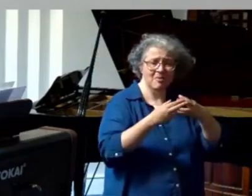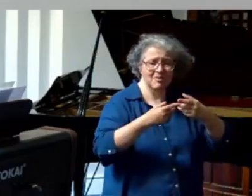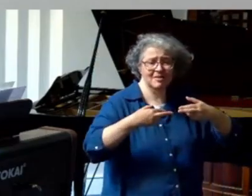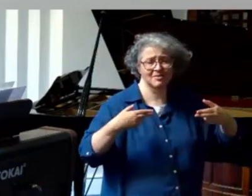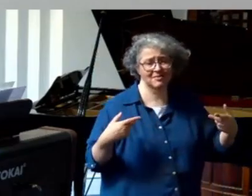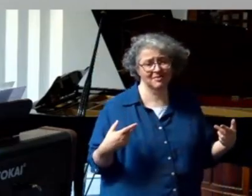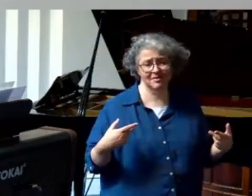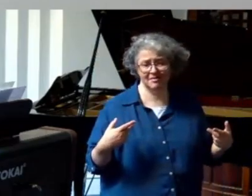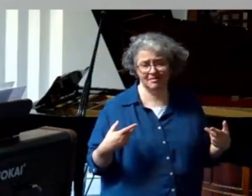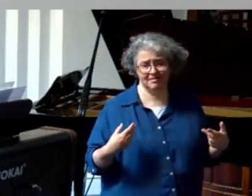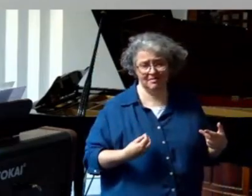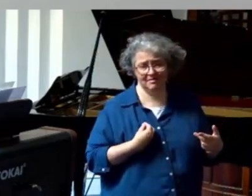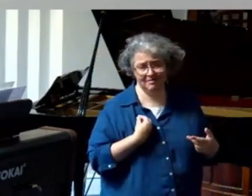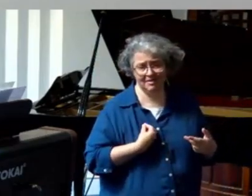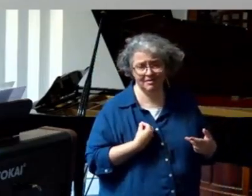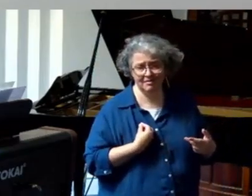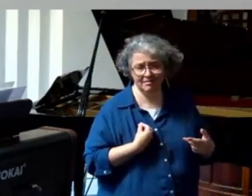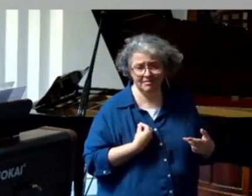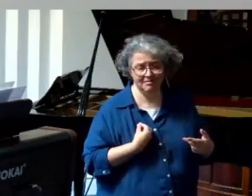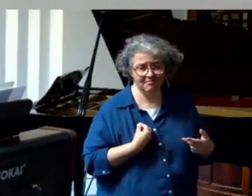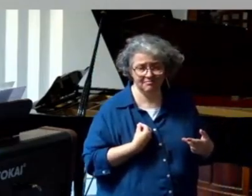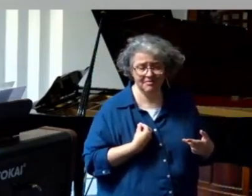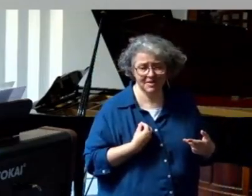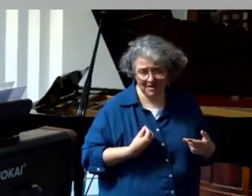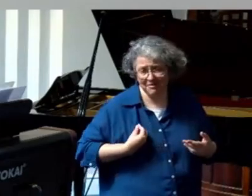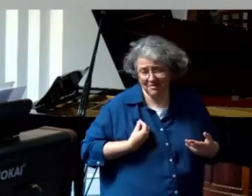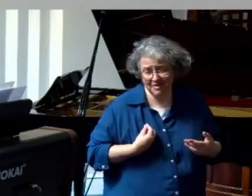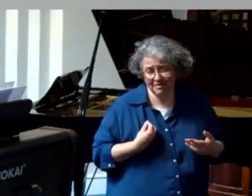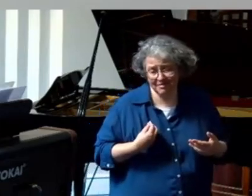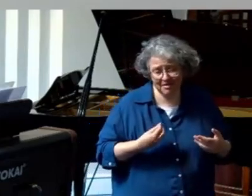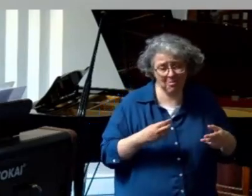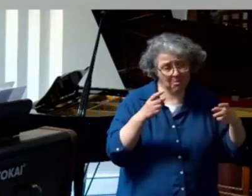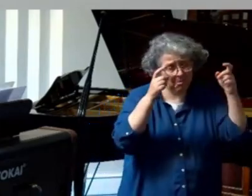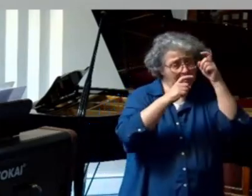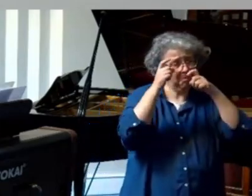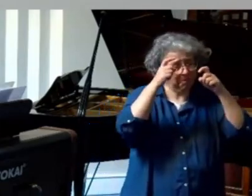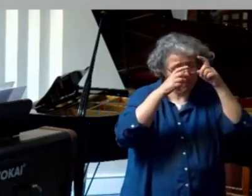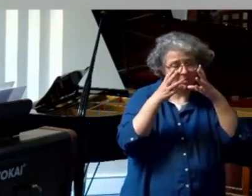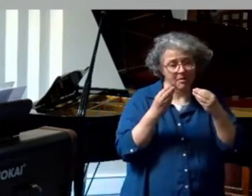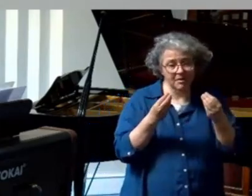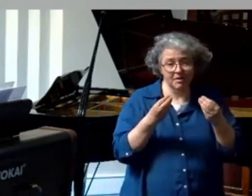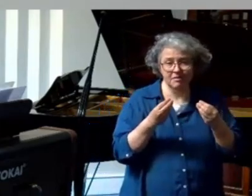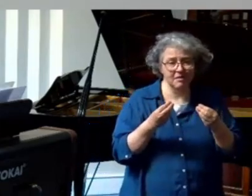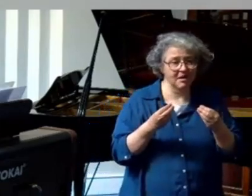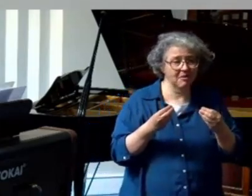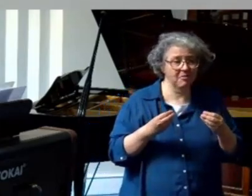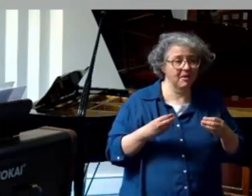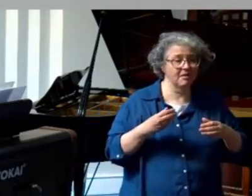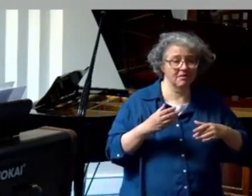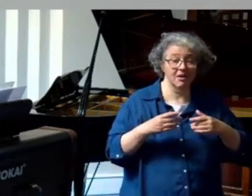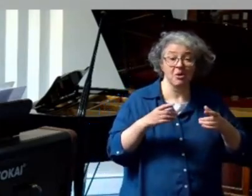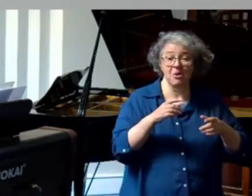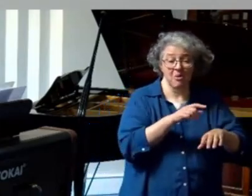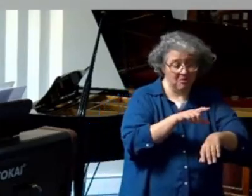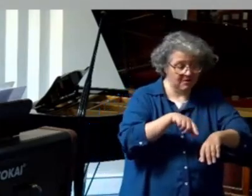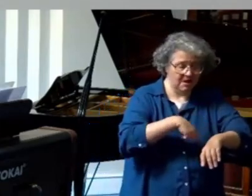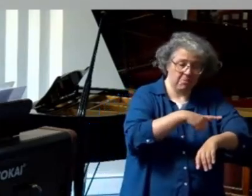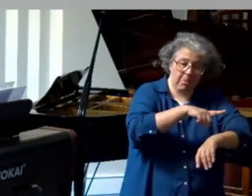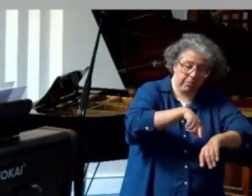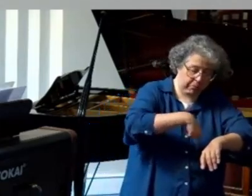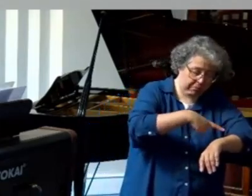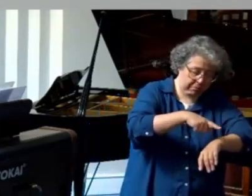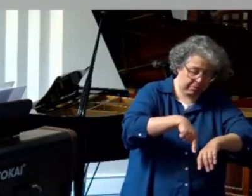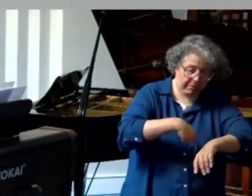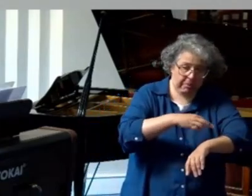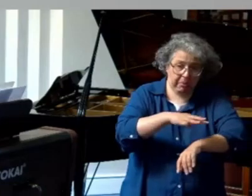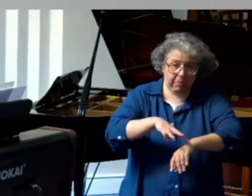repente passou. Passou. O que a gente faz quando a gente olha para trás e diz, meu Deus, eu poderia